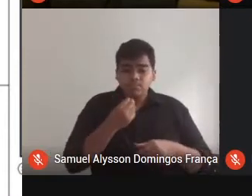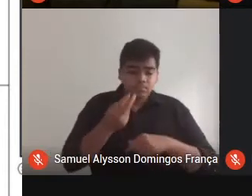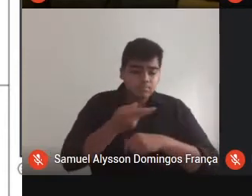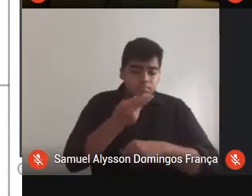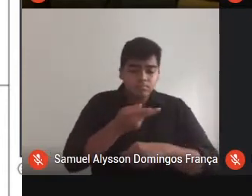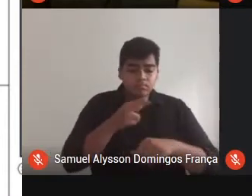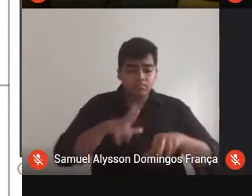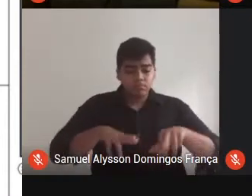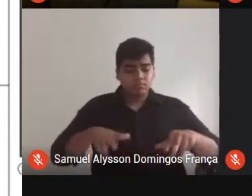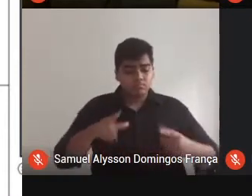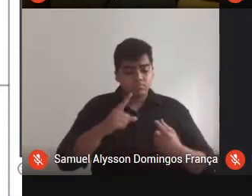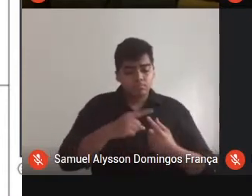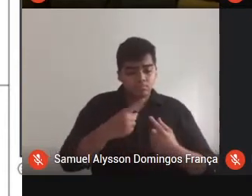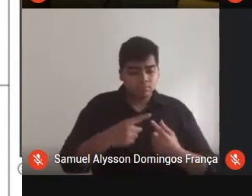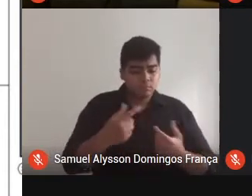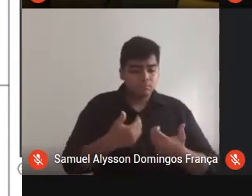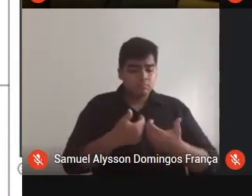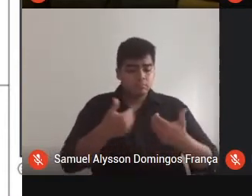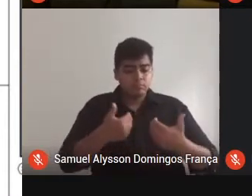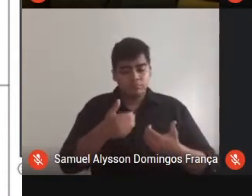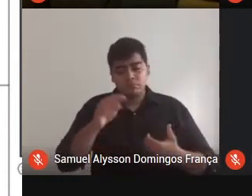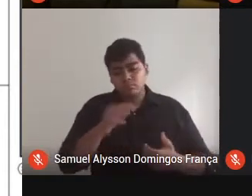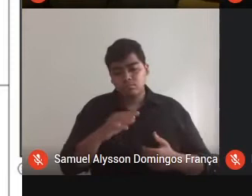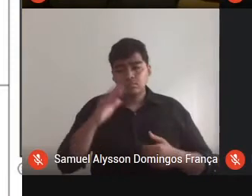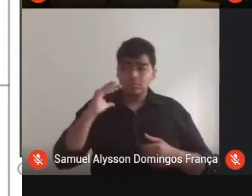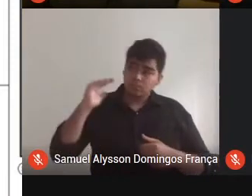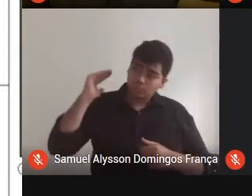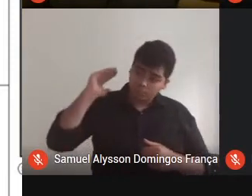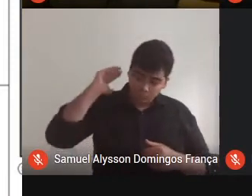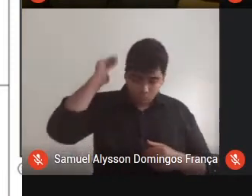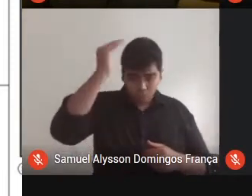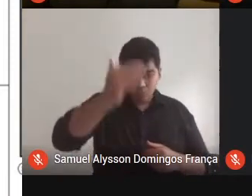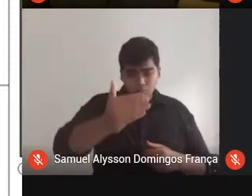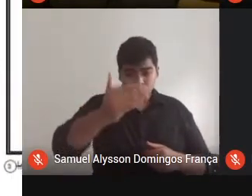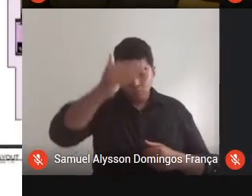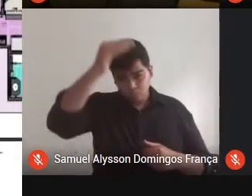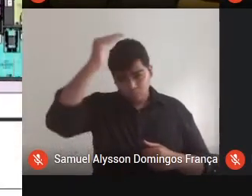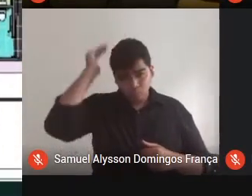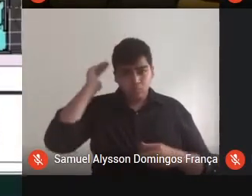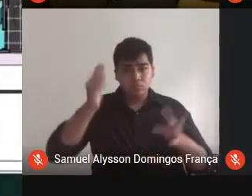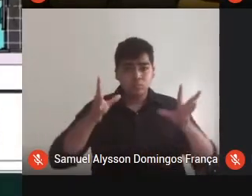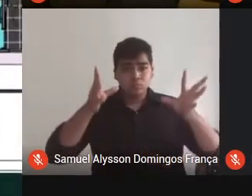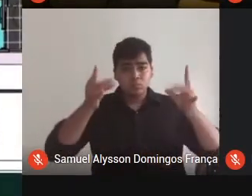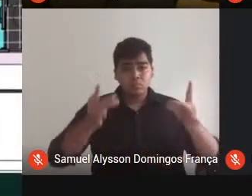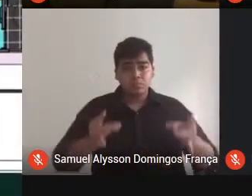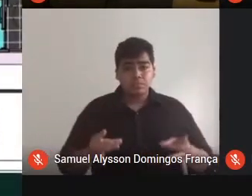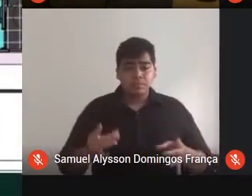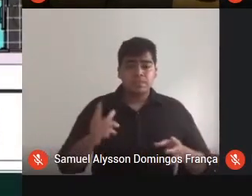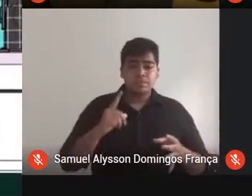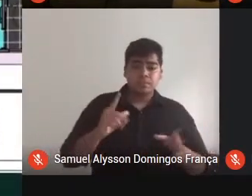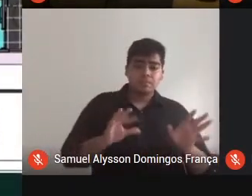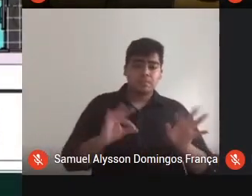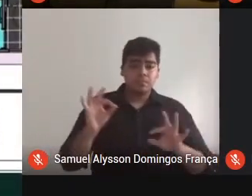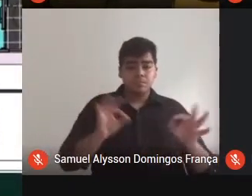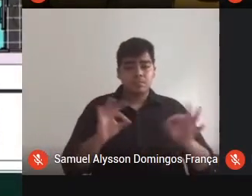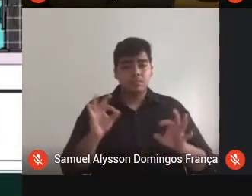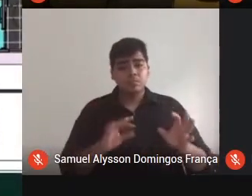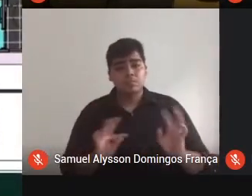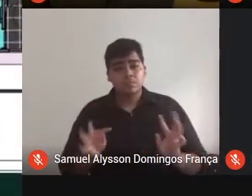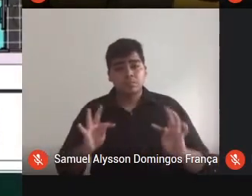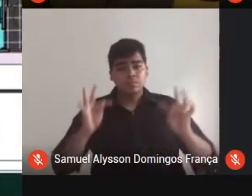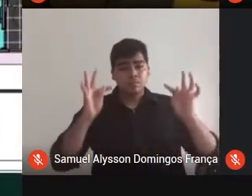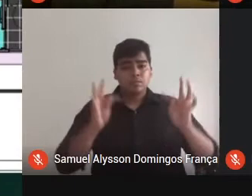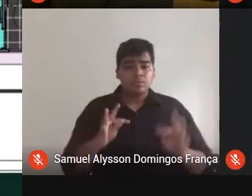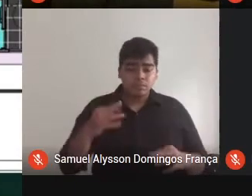dos lotes, alguns tipos de coberta, relembra aqui os detalhamentos da coberta, e uso a própria ferramenta Revit também para